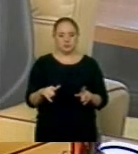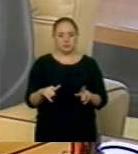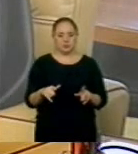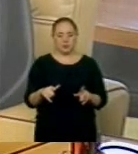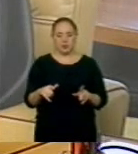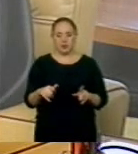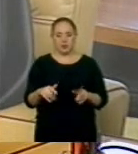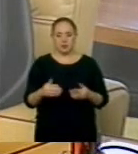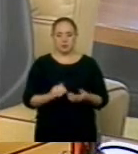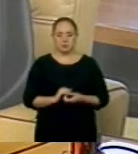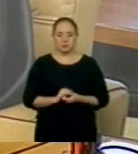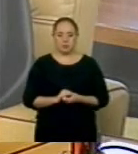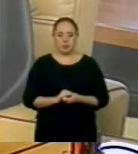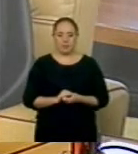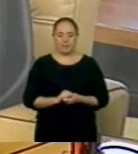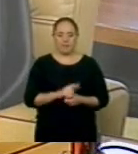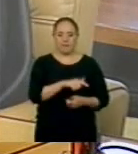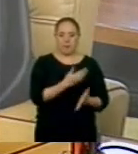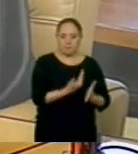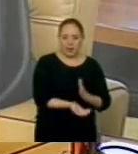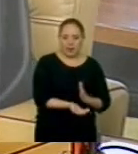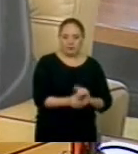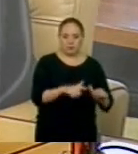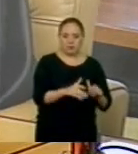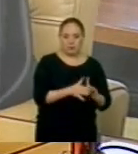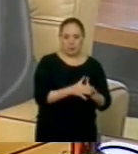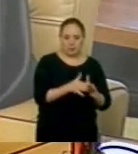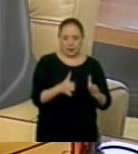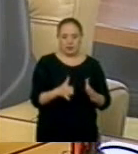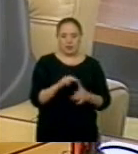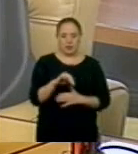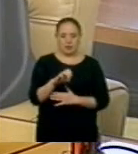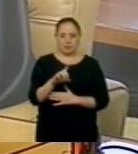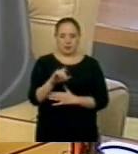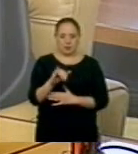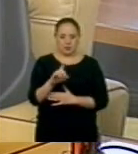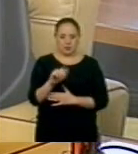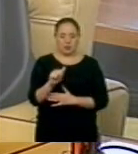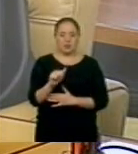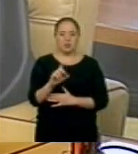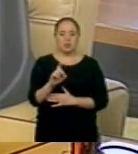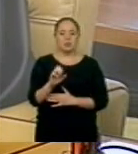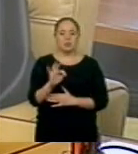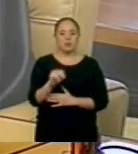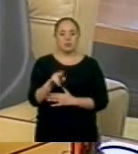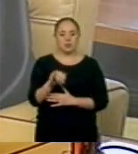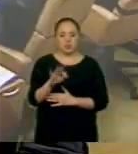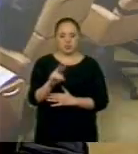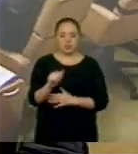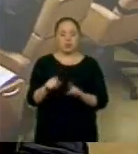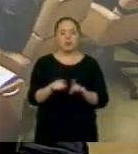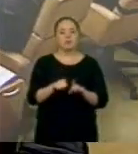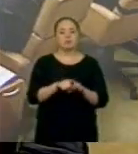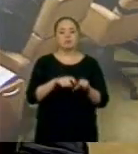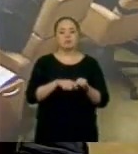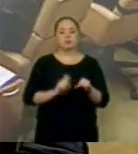diferença entre a decretação da perda do mandato, que é uma medida definitiva e irreversível, e a suspensão